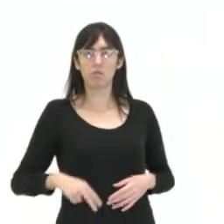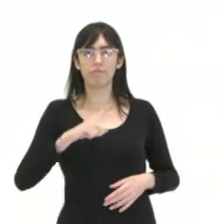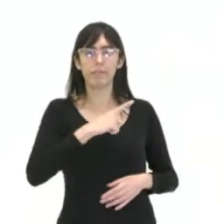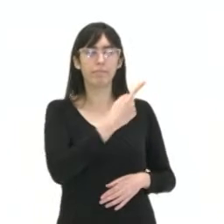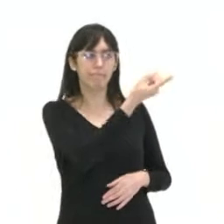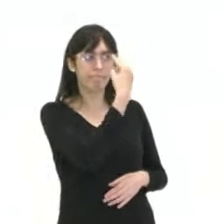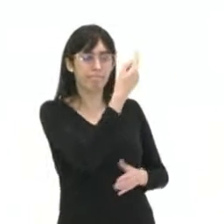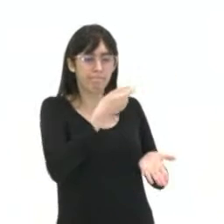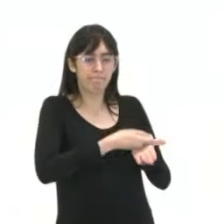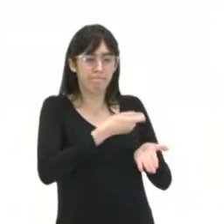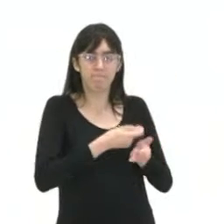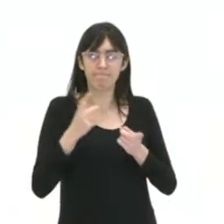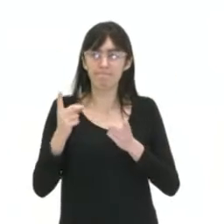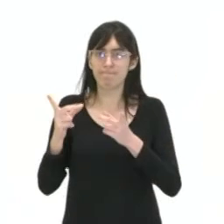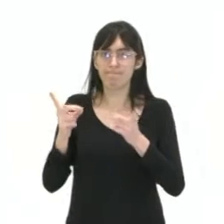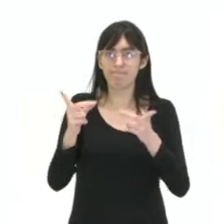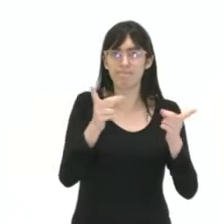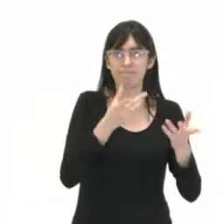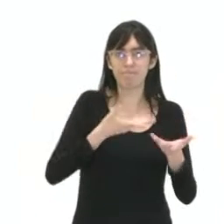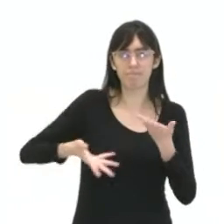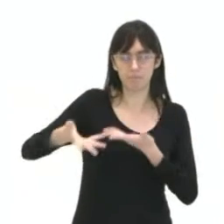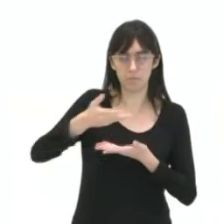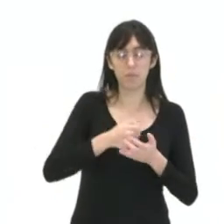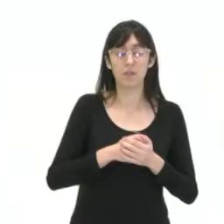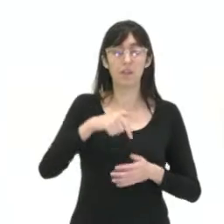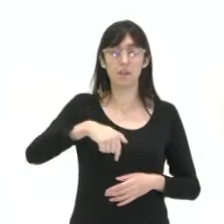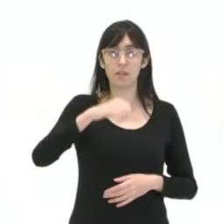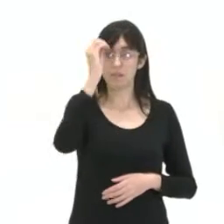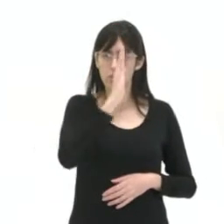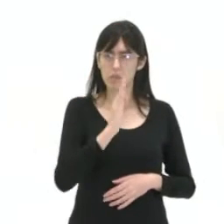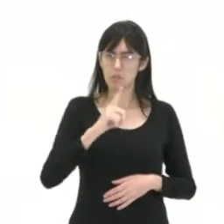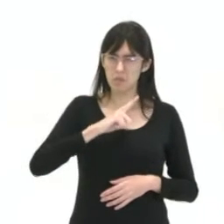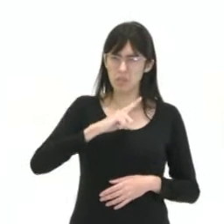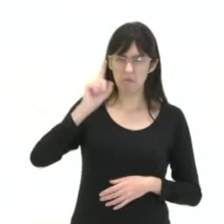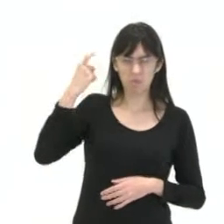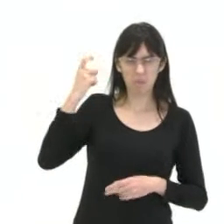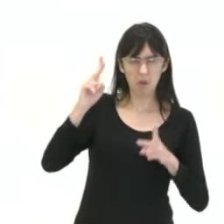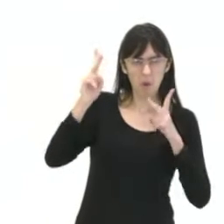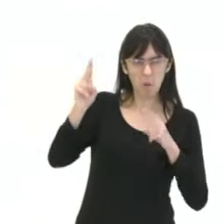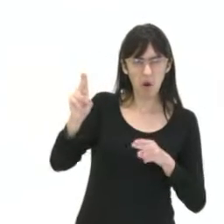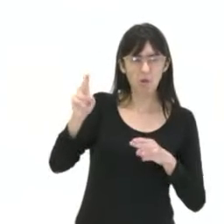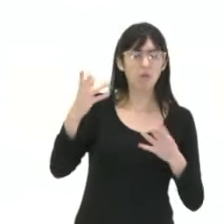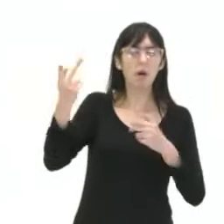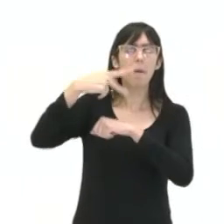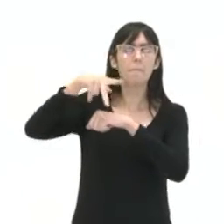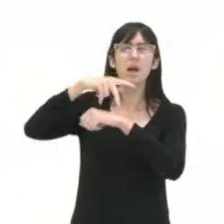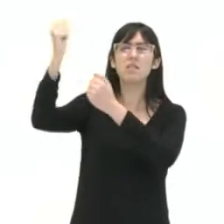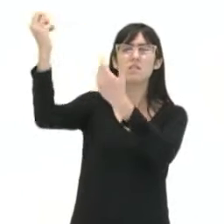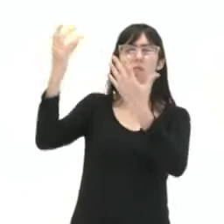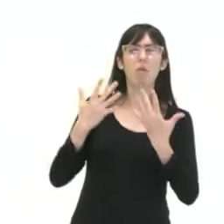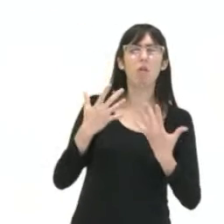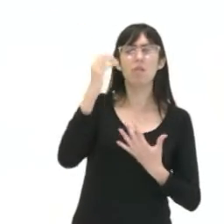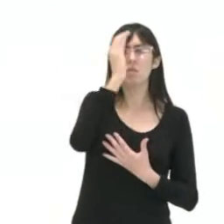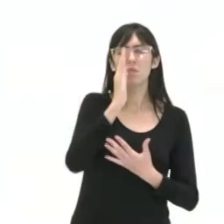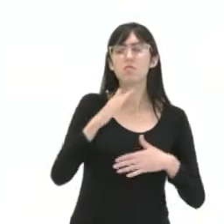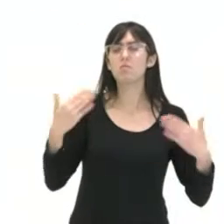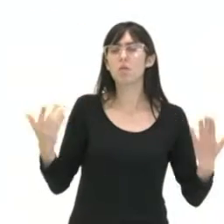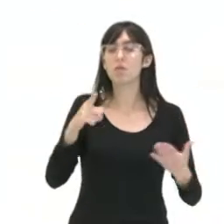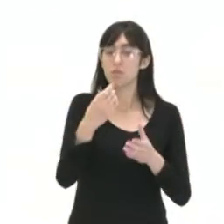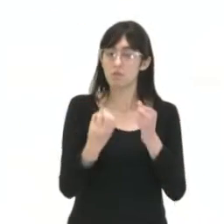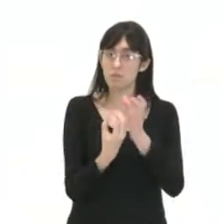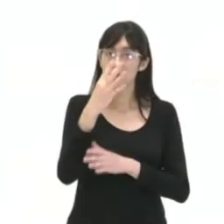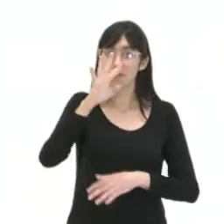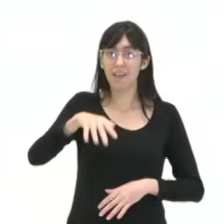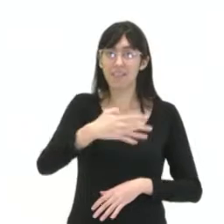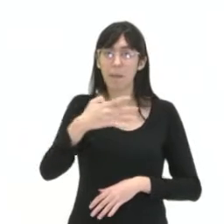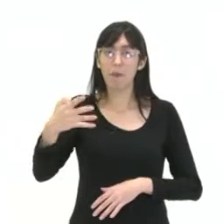e a colônia era bem comum na época. No Brasil, houve algo semelhante? Qual país colonizou o Brasil? Produza uma tabela com as